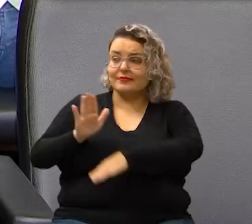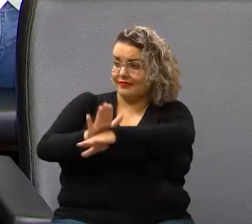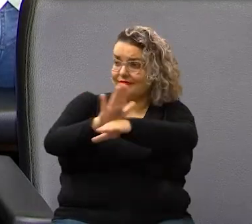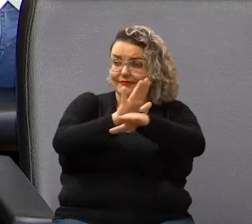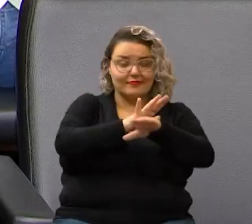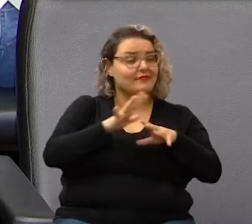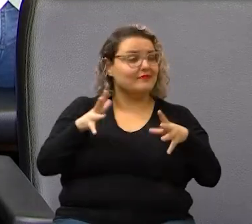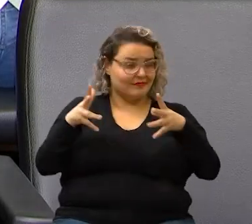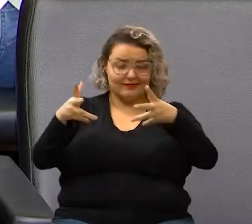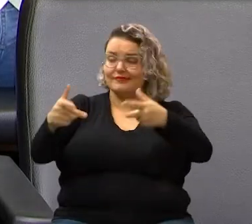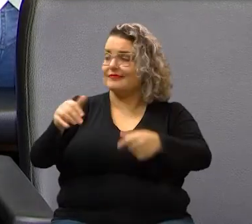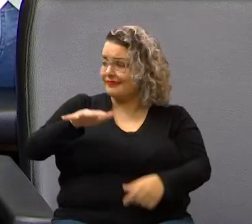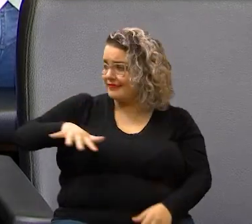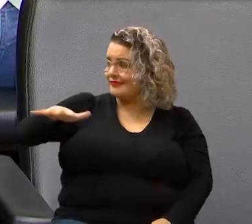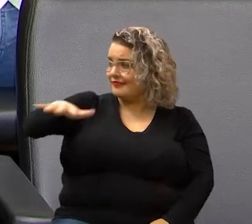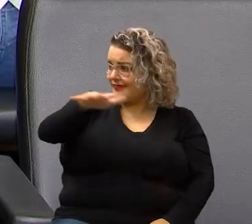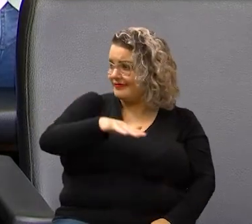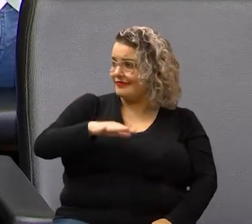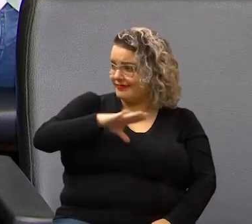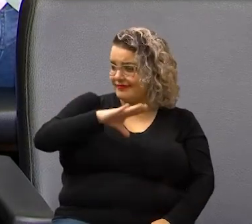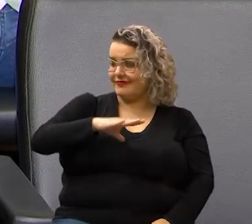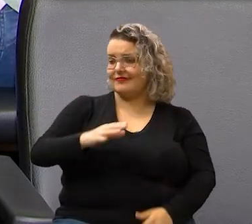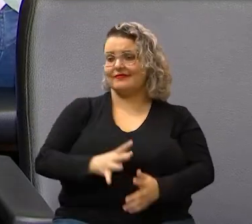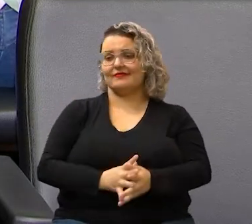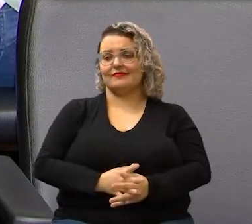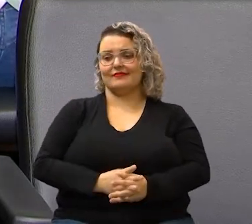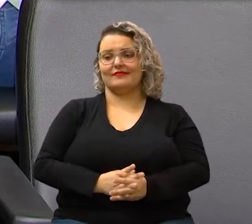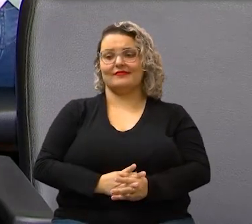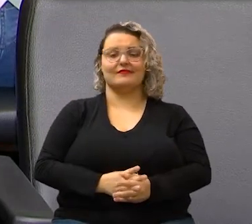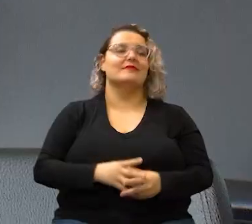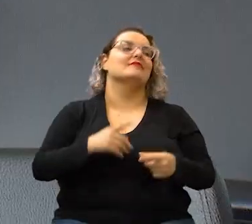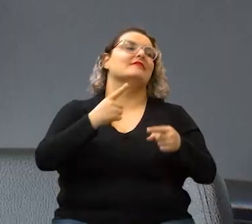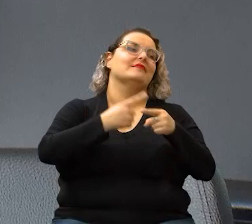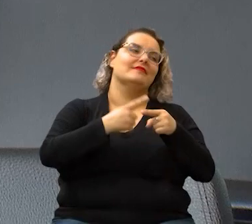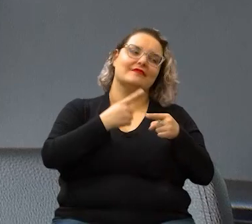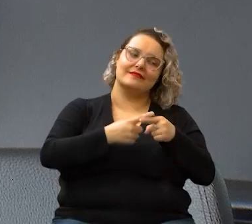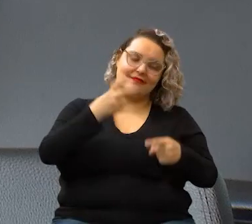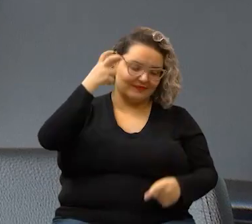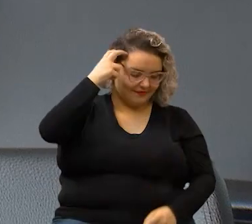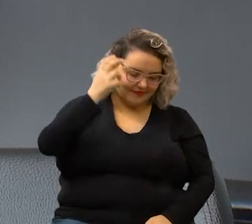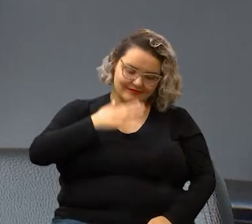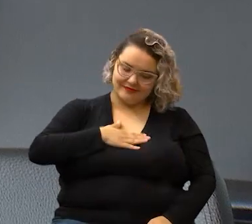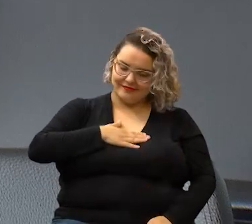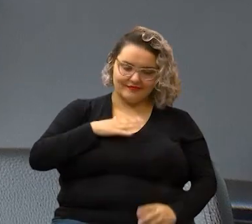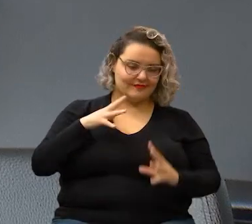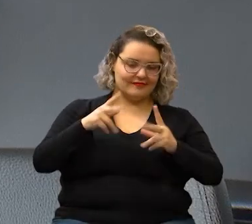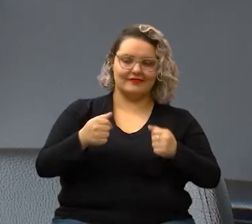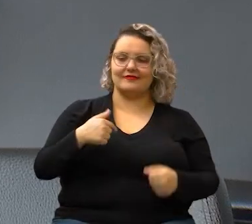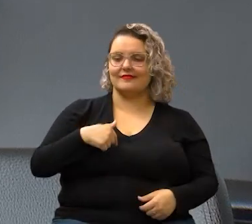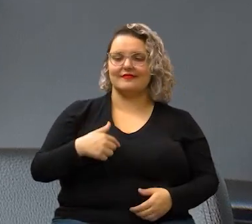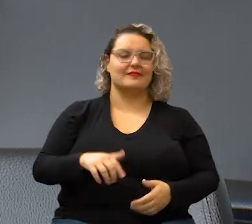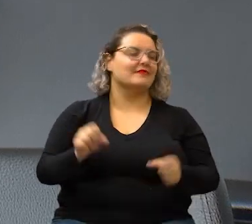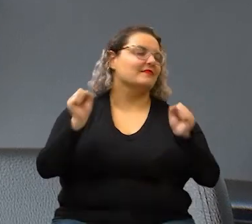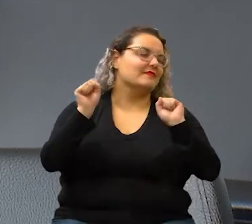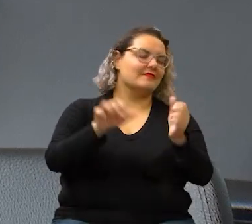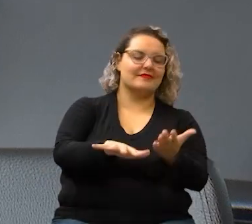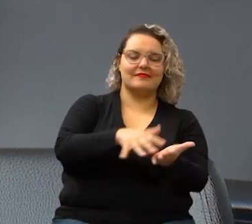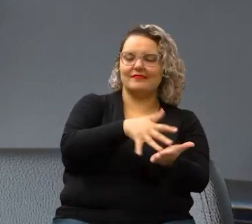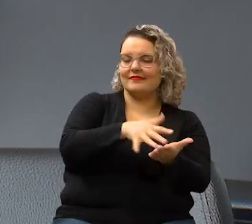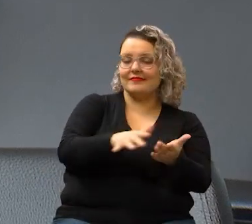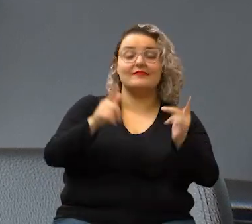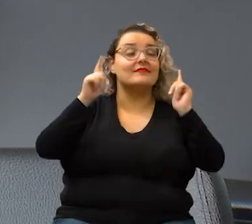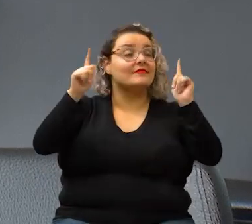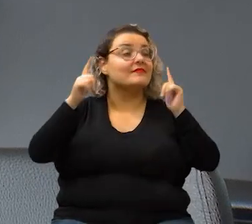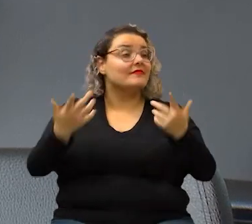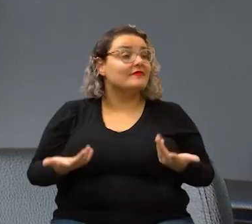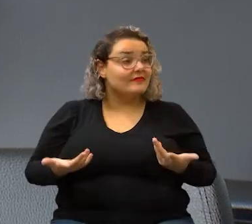tentar abranger aí as áreas do nosso município. Porque a cultura, para mim, é tudo. Que eu gosto de sambar,